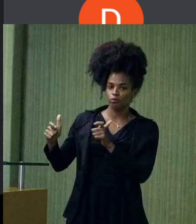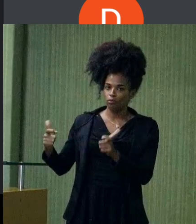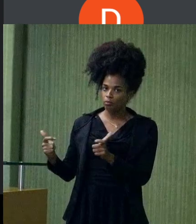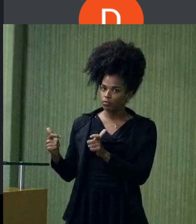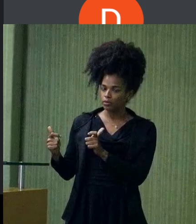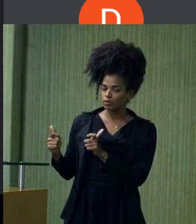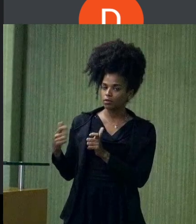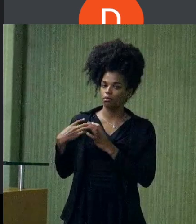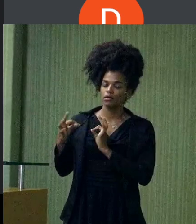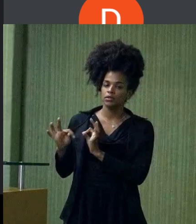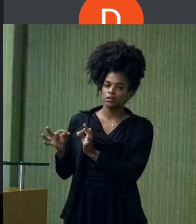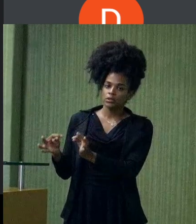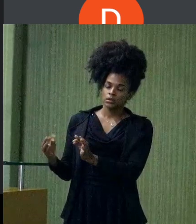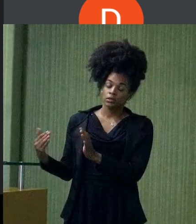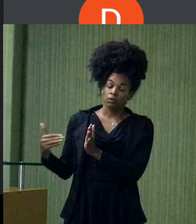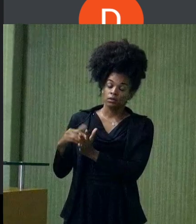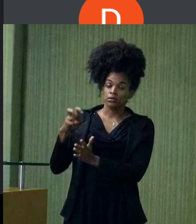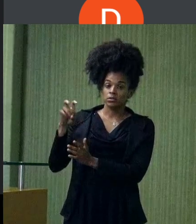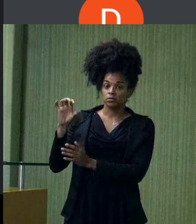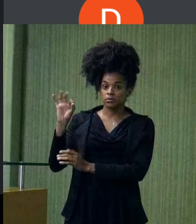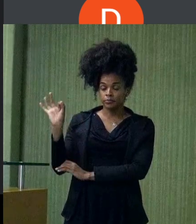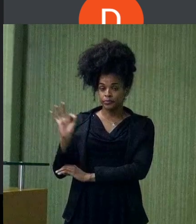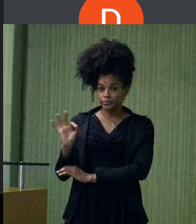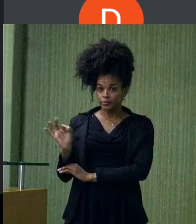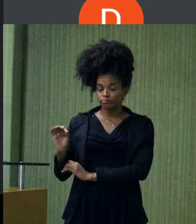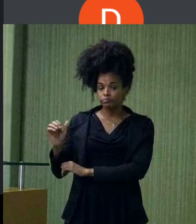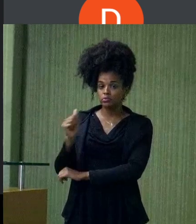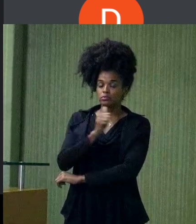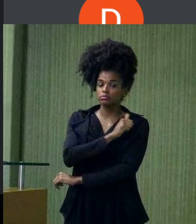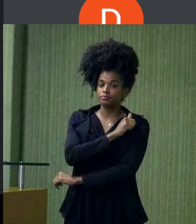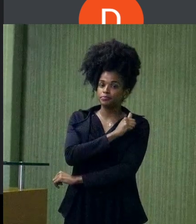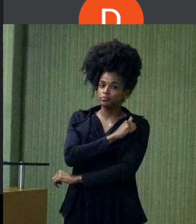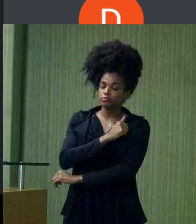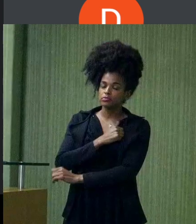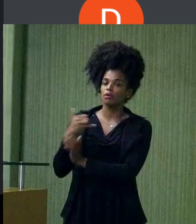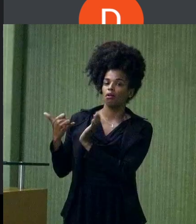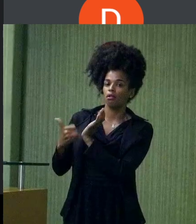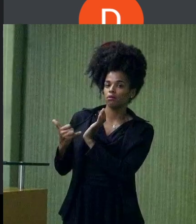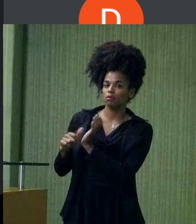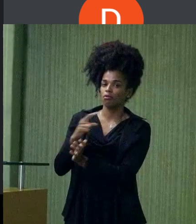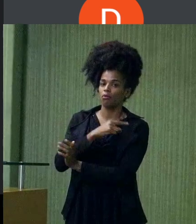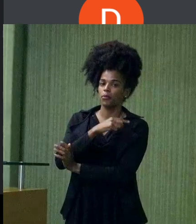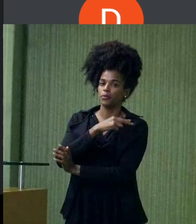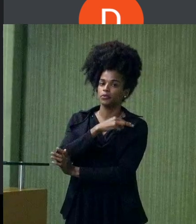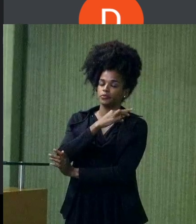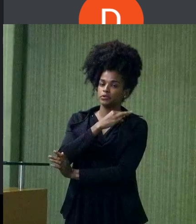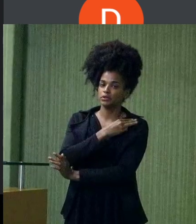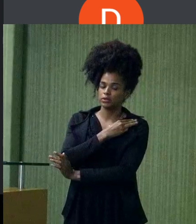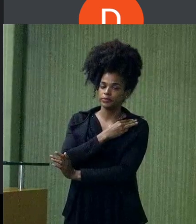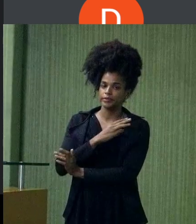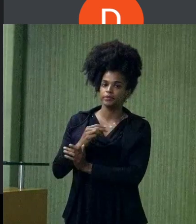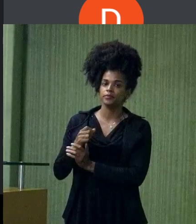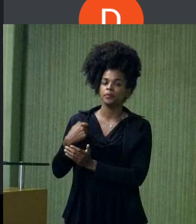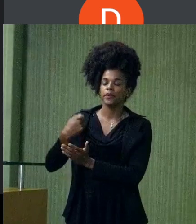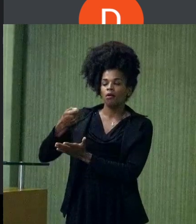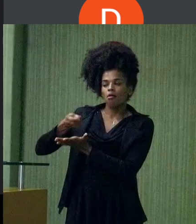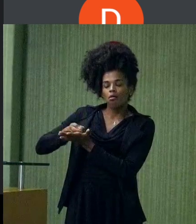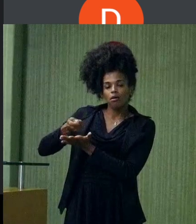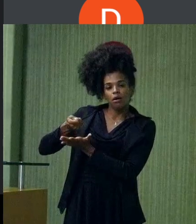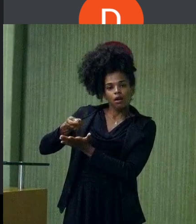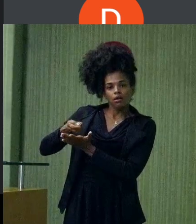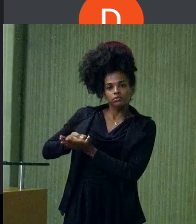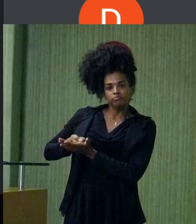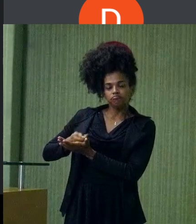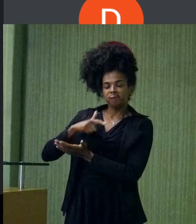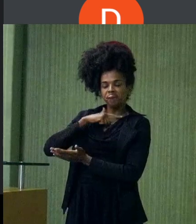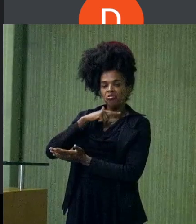tecnológica de modo a atingir 50% dos Estudantes matriculados no ensino médio né de modo a assegurar a qualidade da oferta